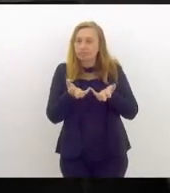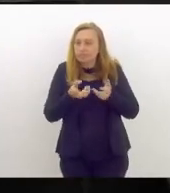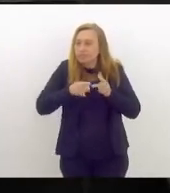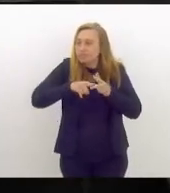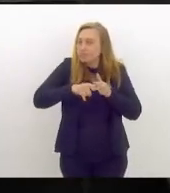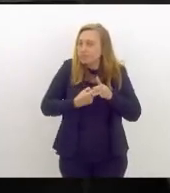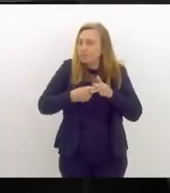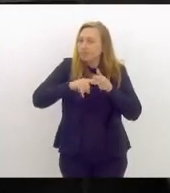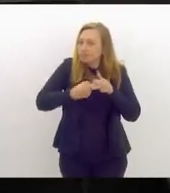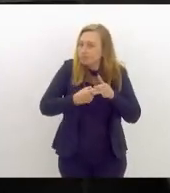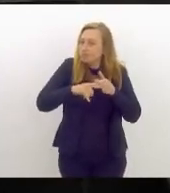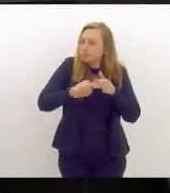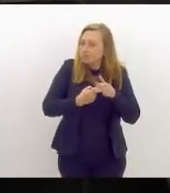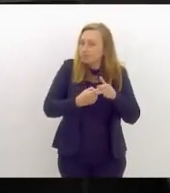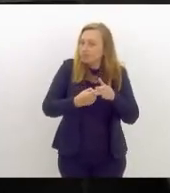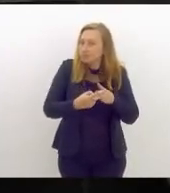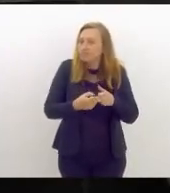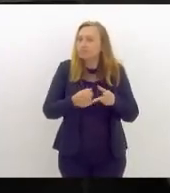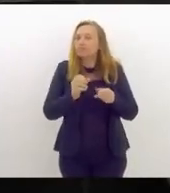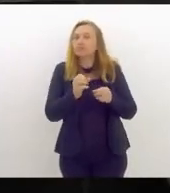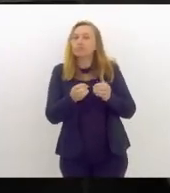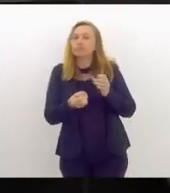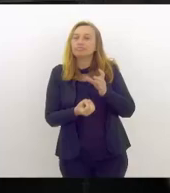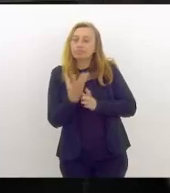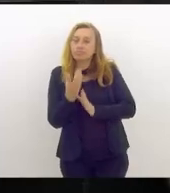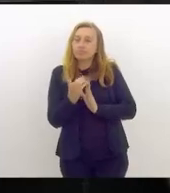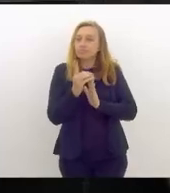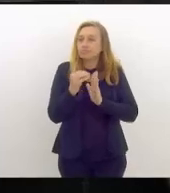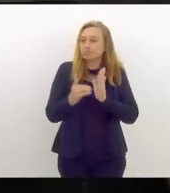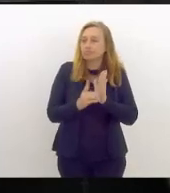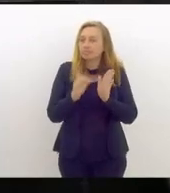ajustar aquilo que ele fez por decreto,